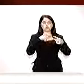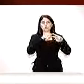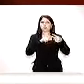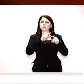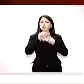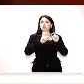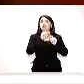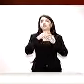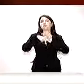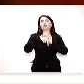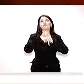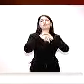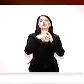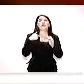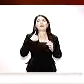recursos